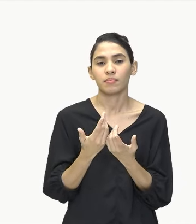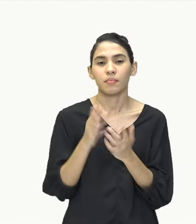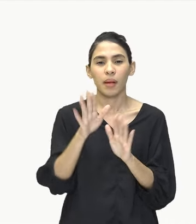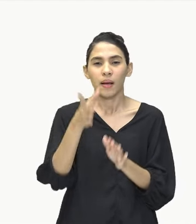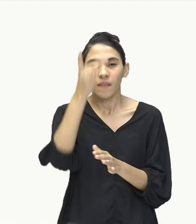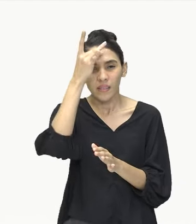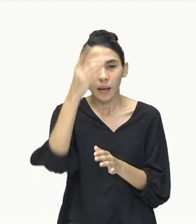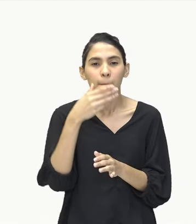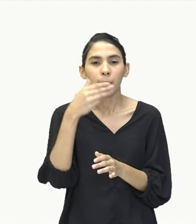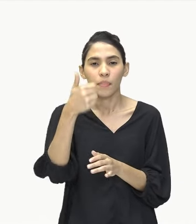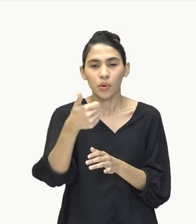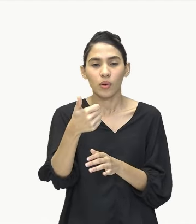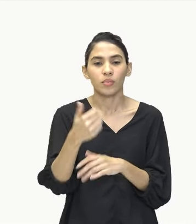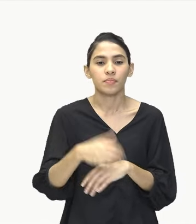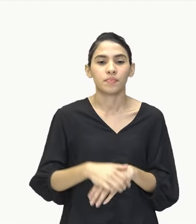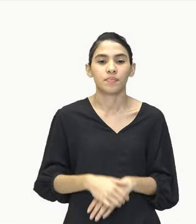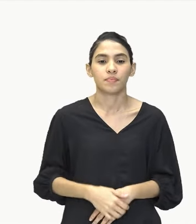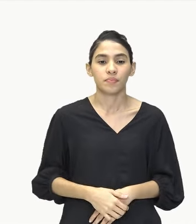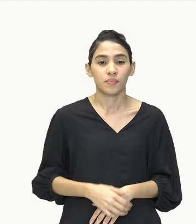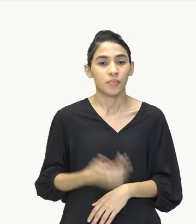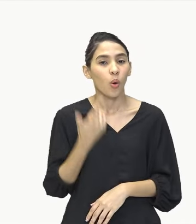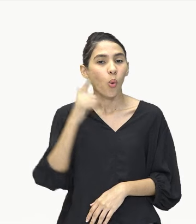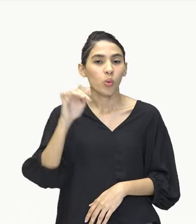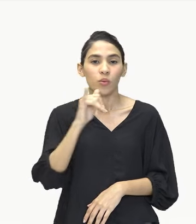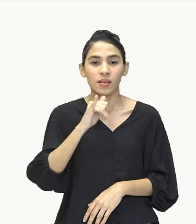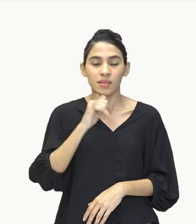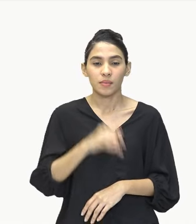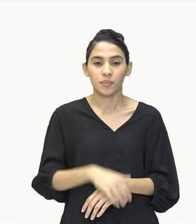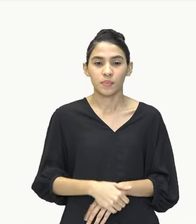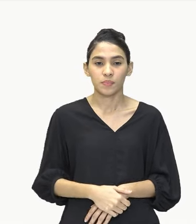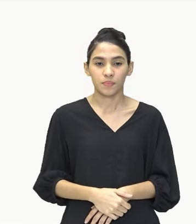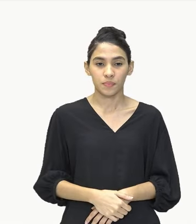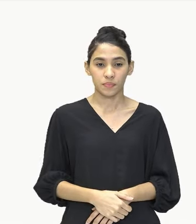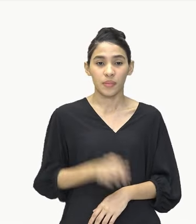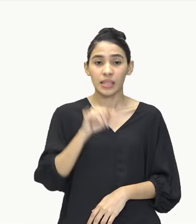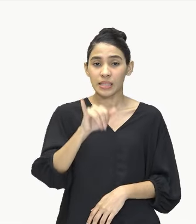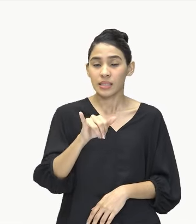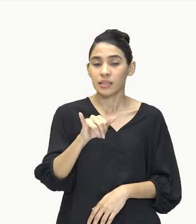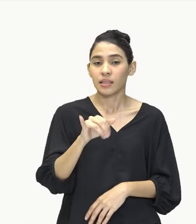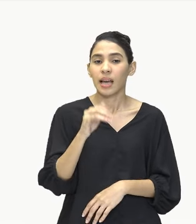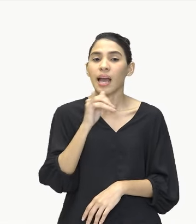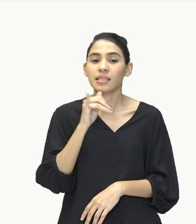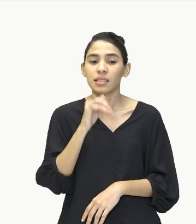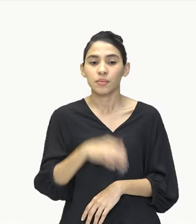fixar melhor, vamos aqui a mais um exemplo. Se eu tiver